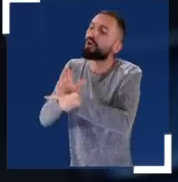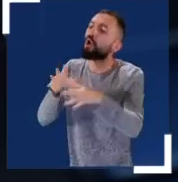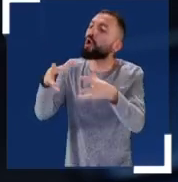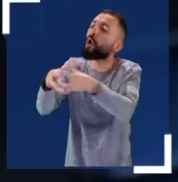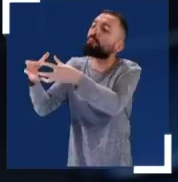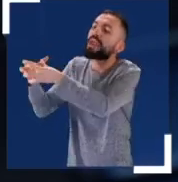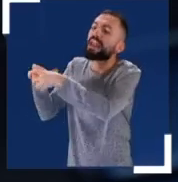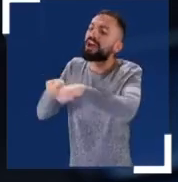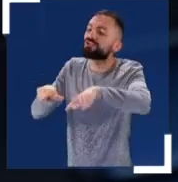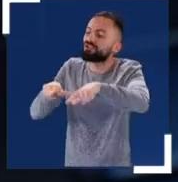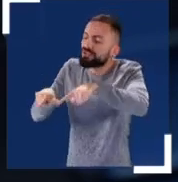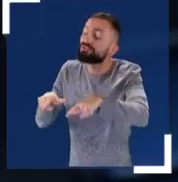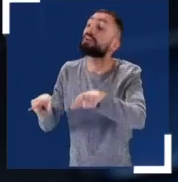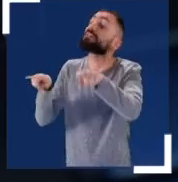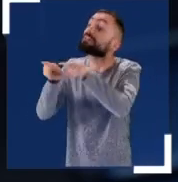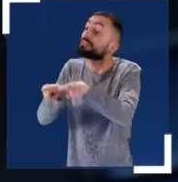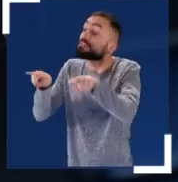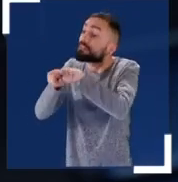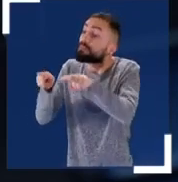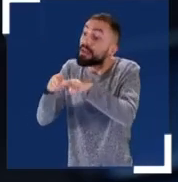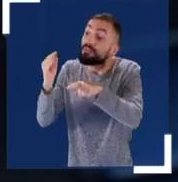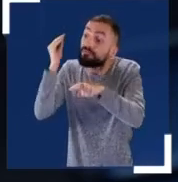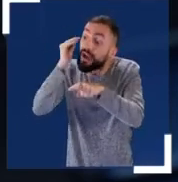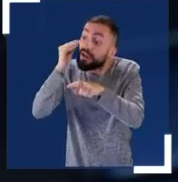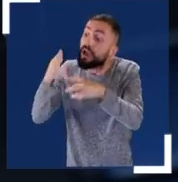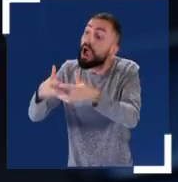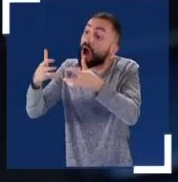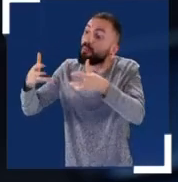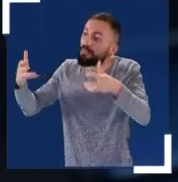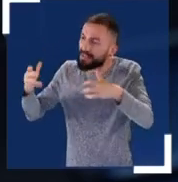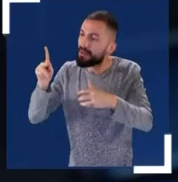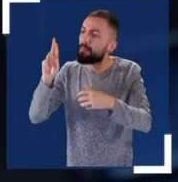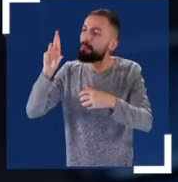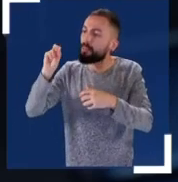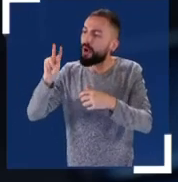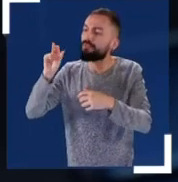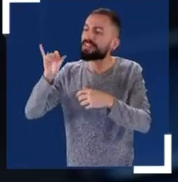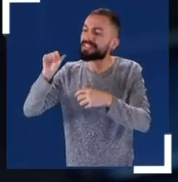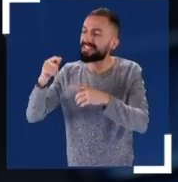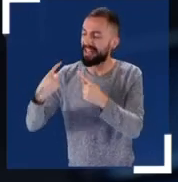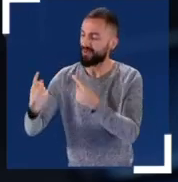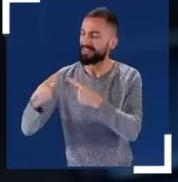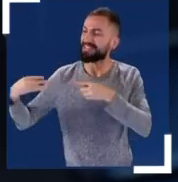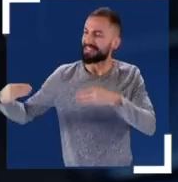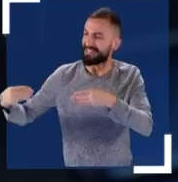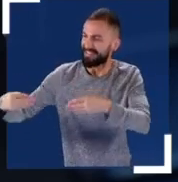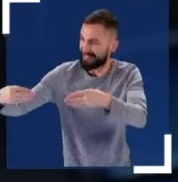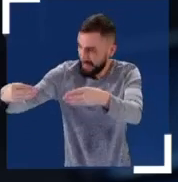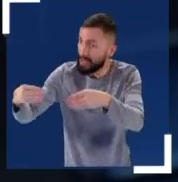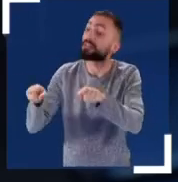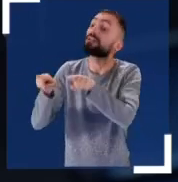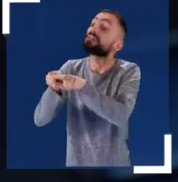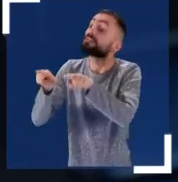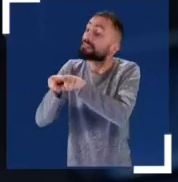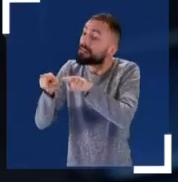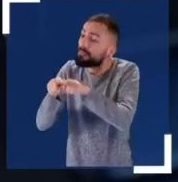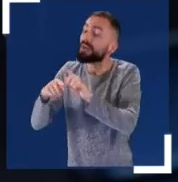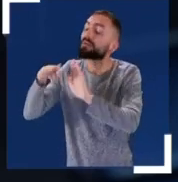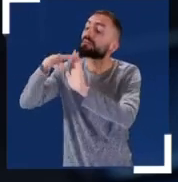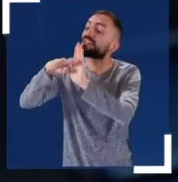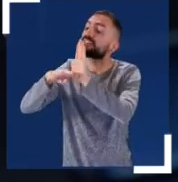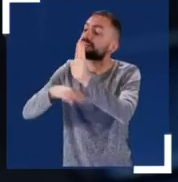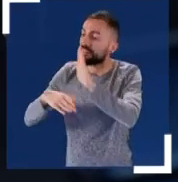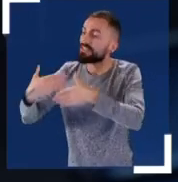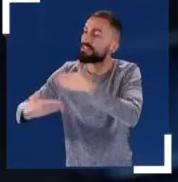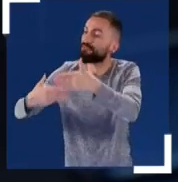definir com clareza que vamos expandir o programa das provicinais, os programas de investimento através da Desenvolve São Paulo, já definir